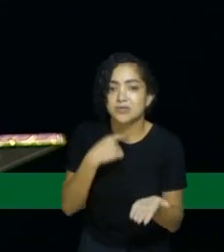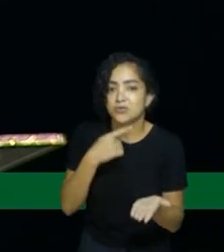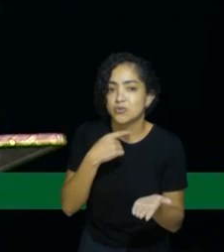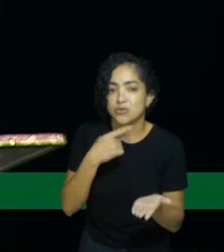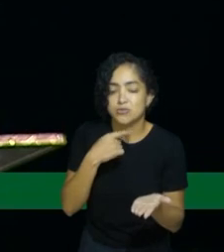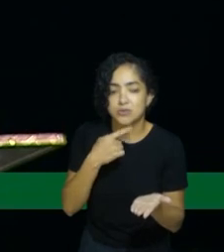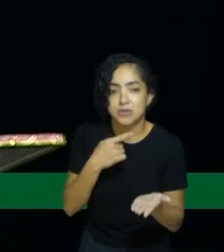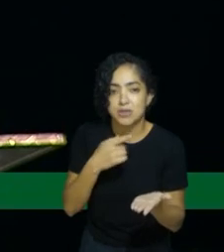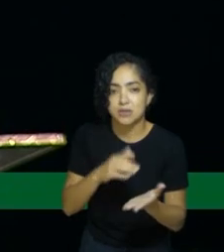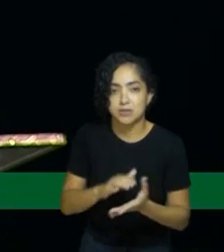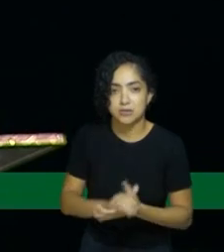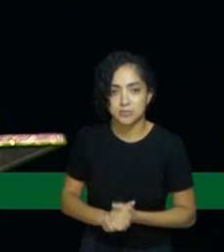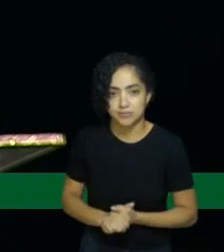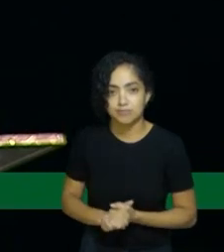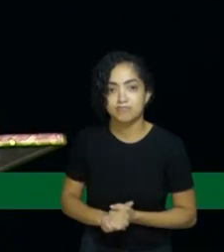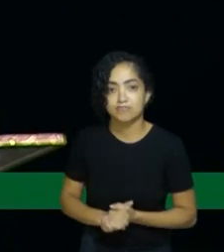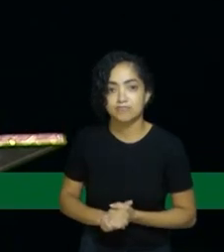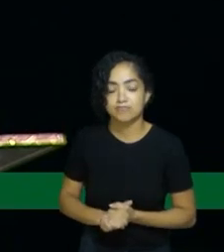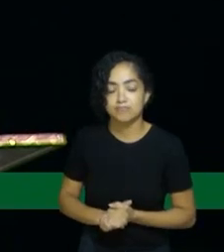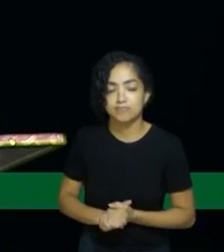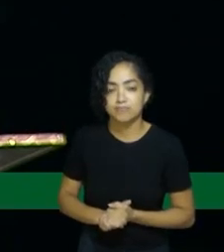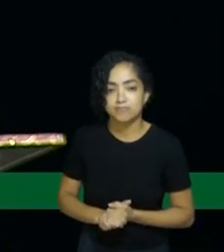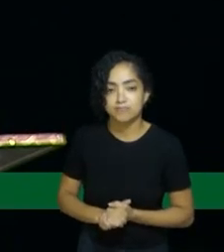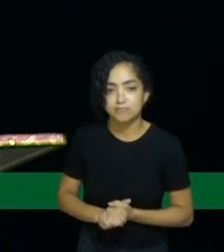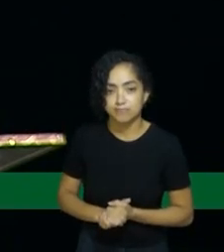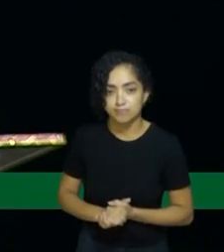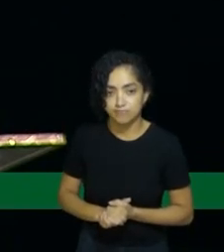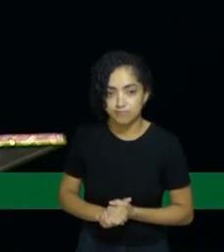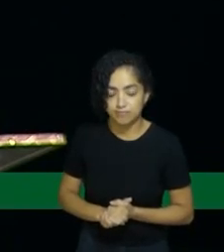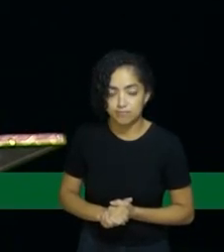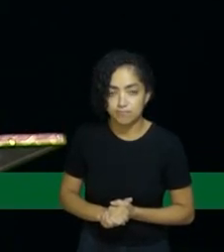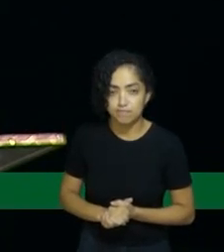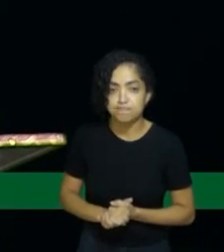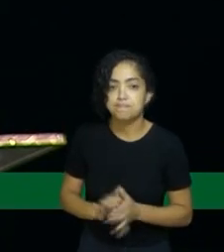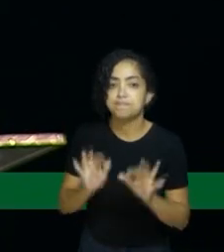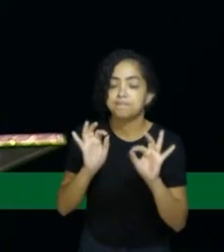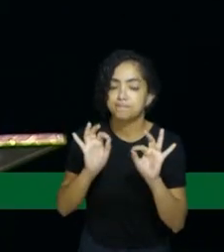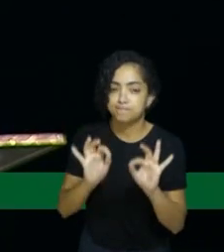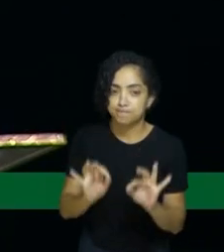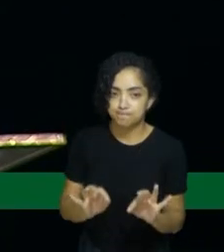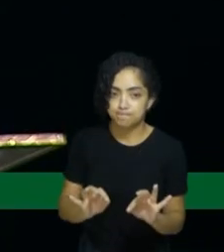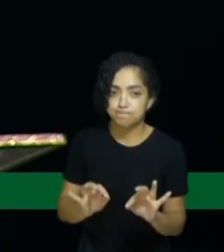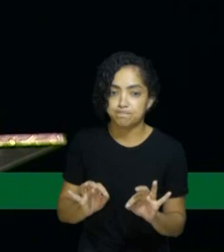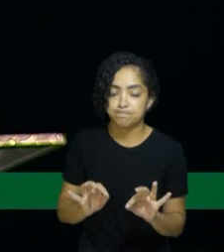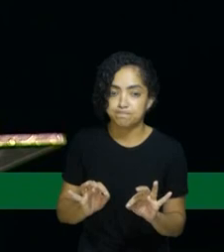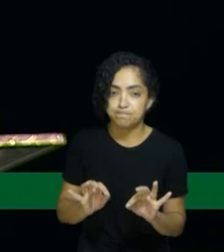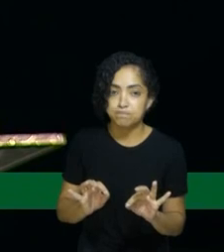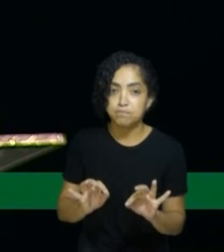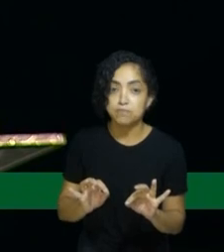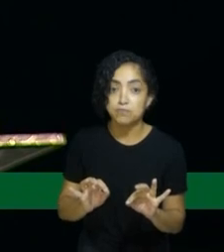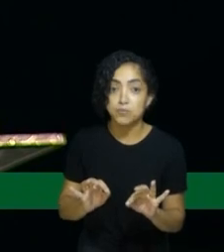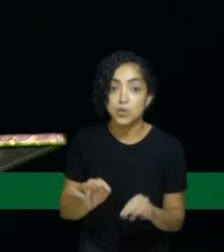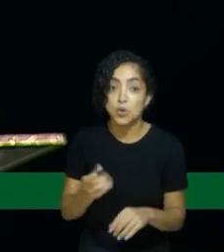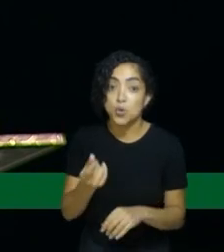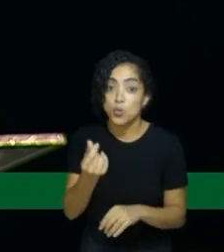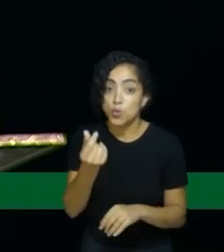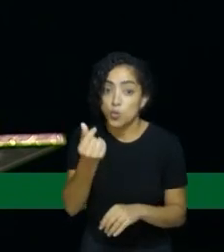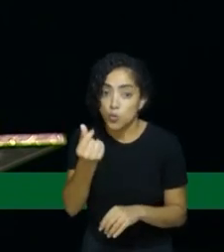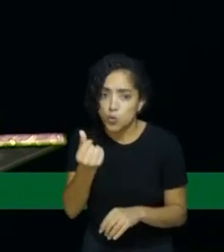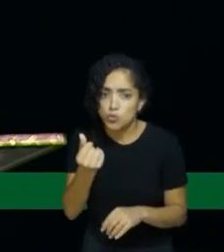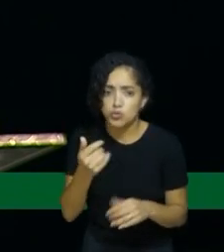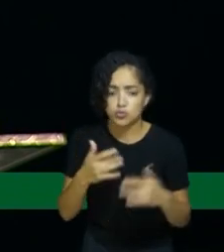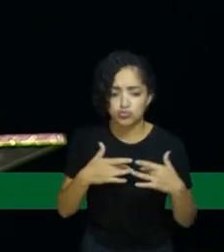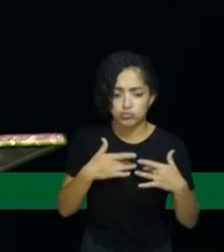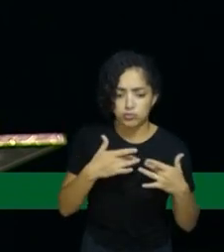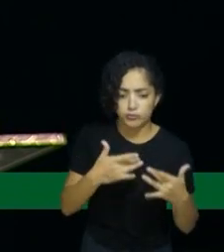o estado não consegue chegar Sem dúvida nenhuma o custo dos serviços prestados por